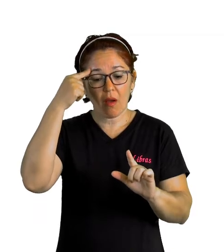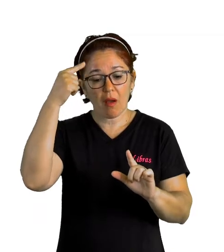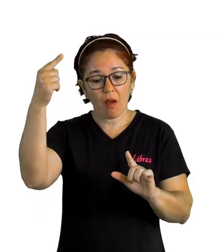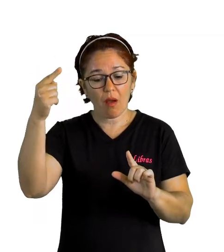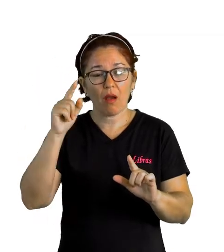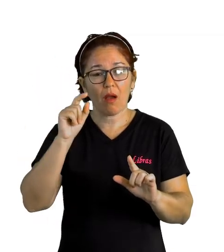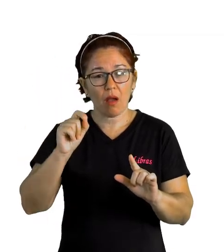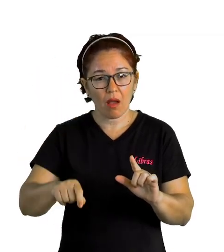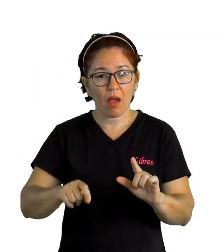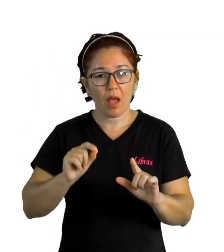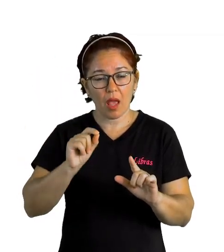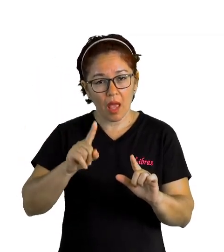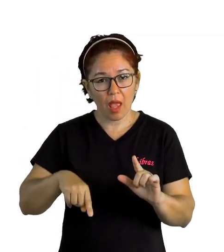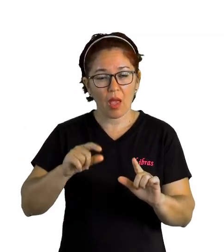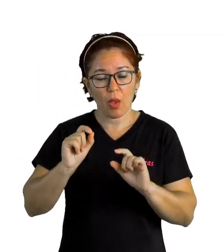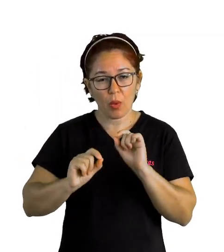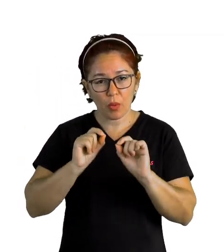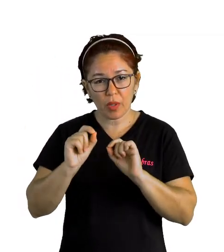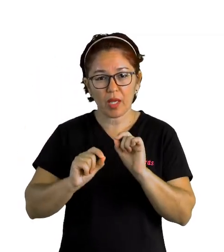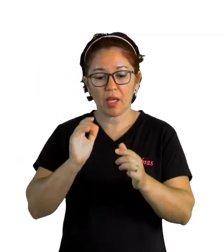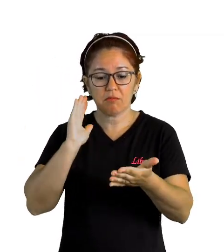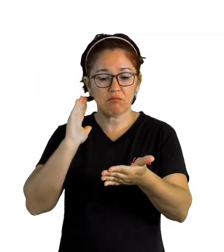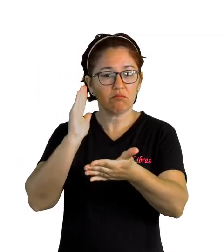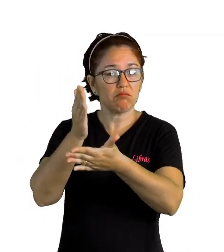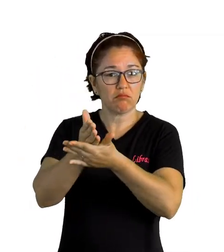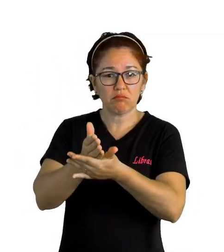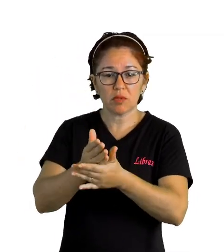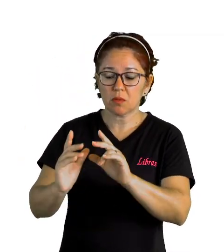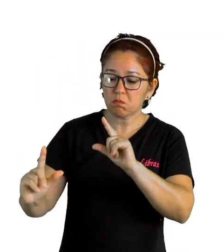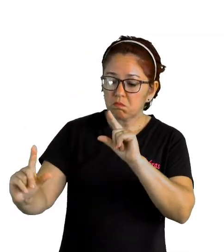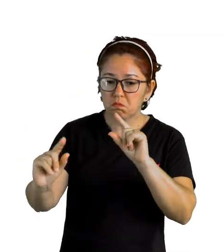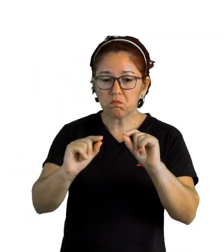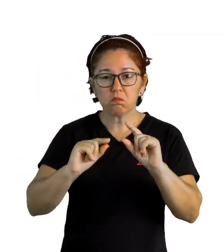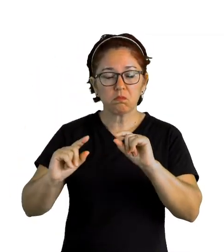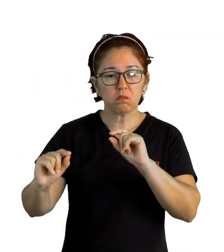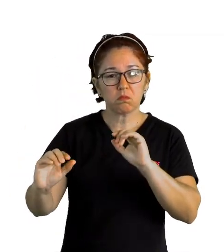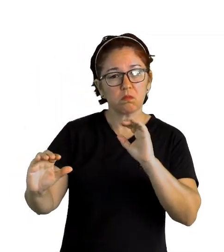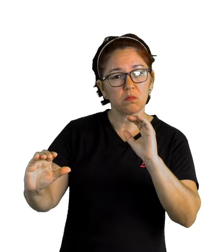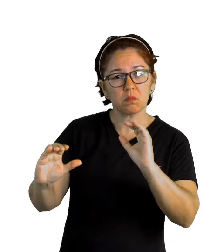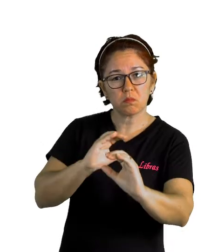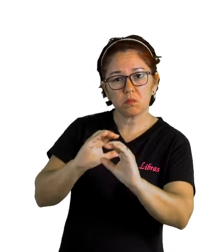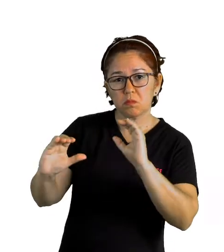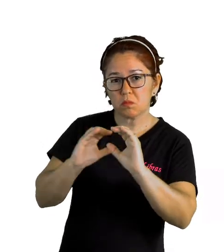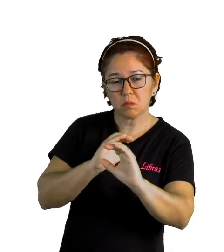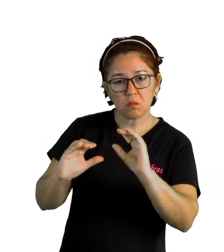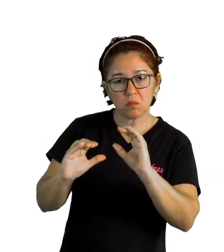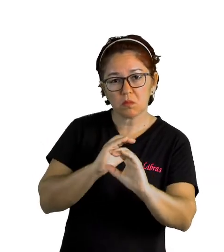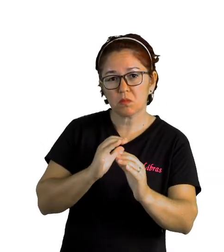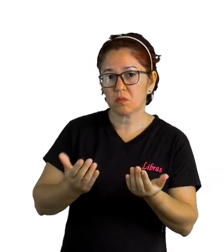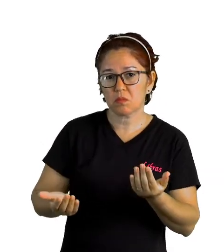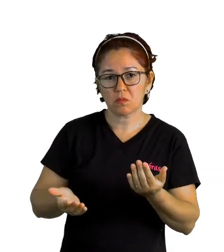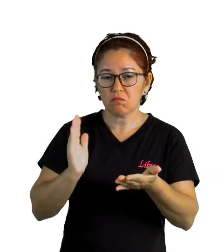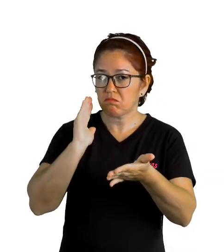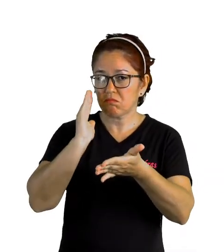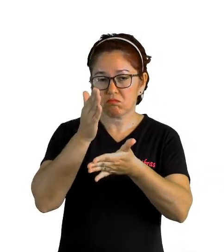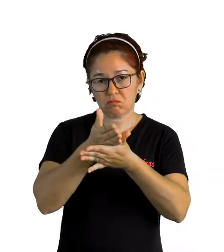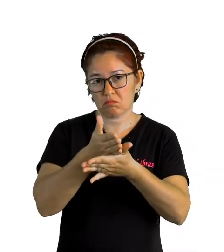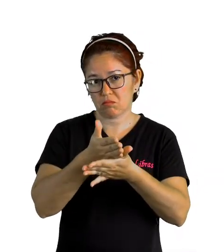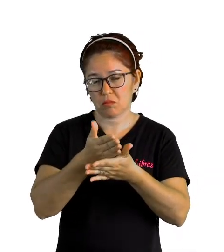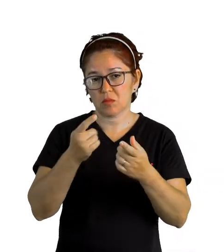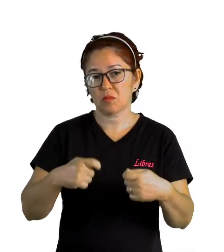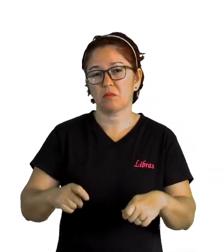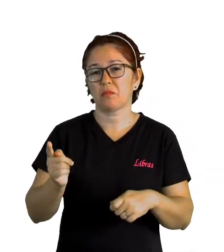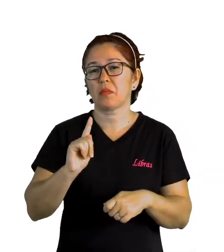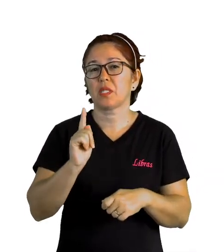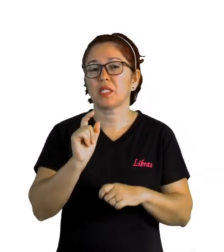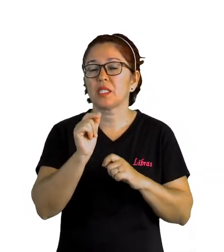discurso direto, pois as personagens conversam entre si de forma direta. Não é necessário